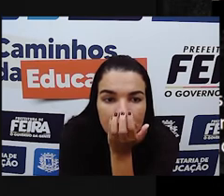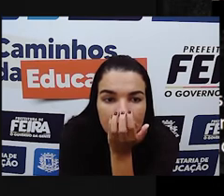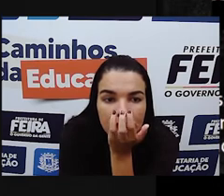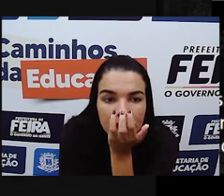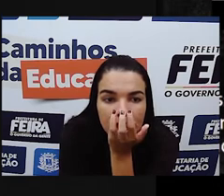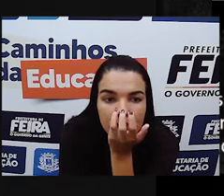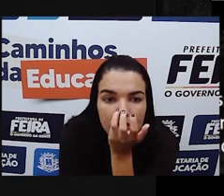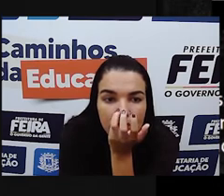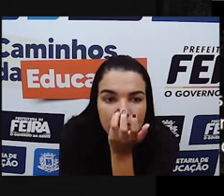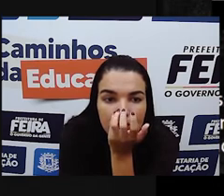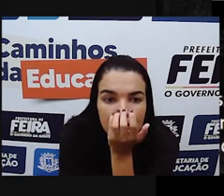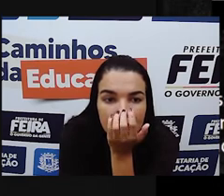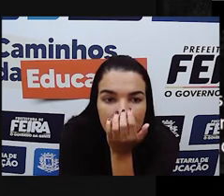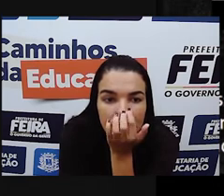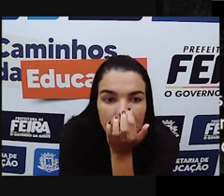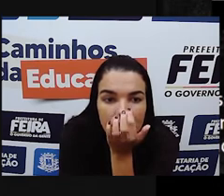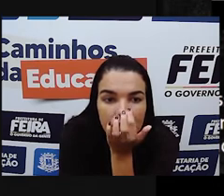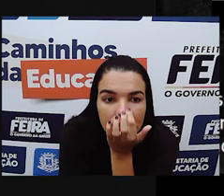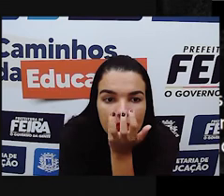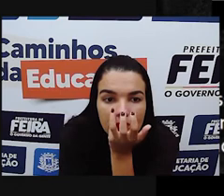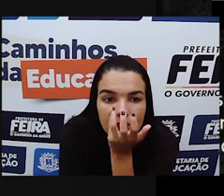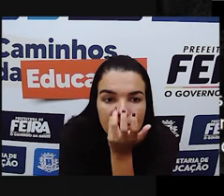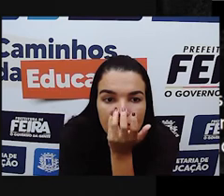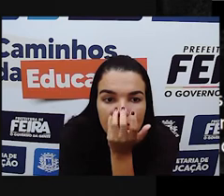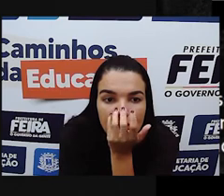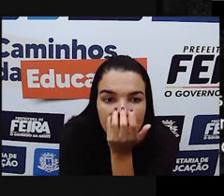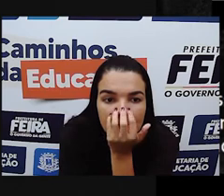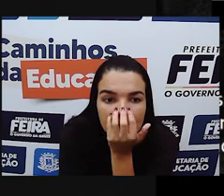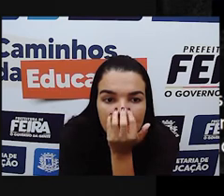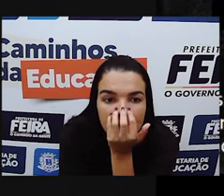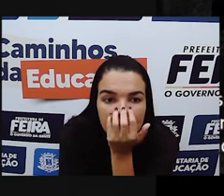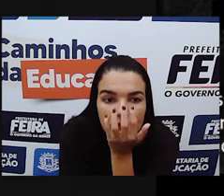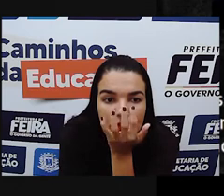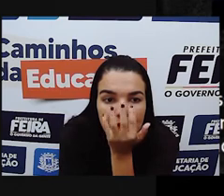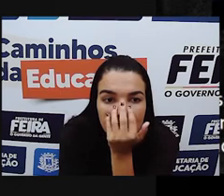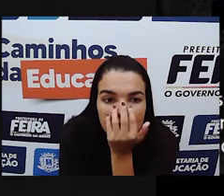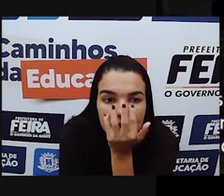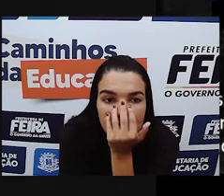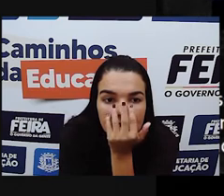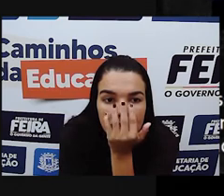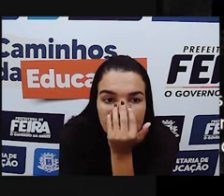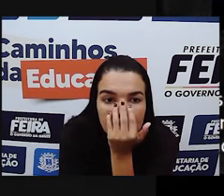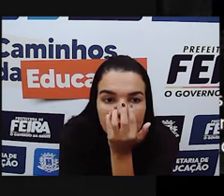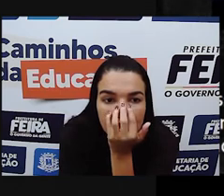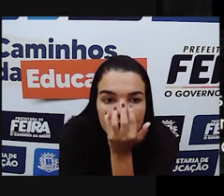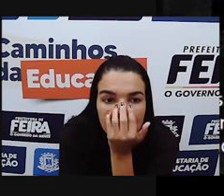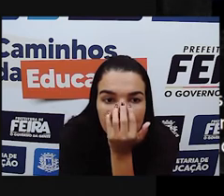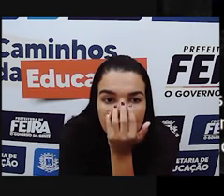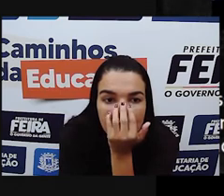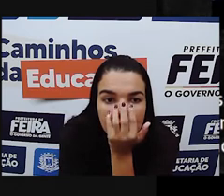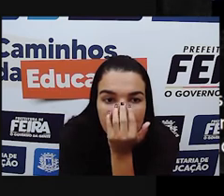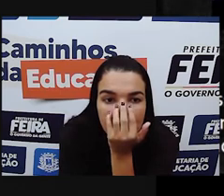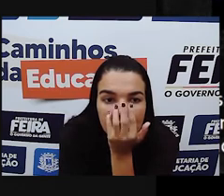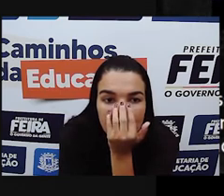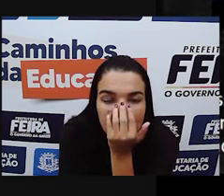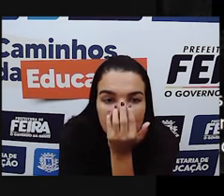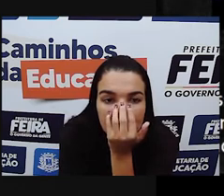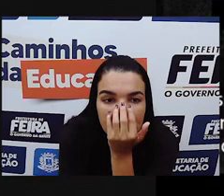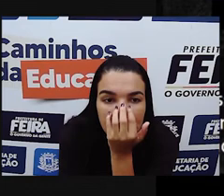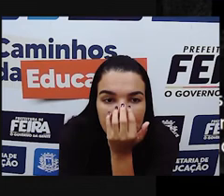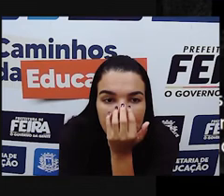fiéis. E ao descanso do patrão, que país é esse? Que país é